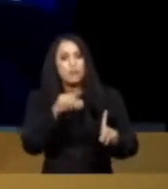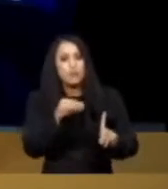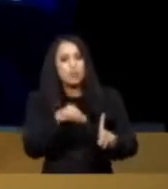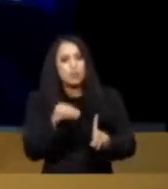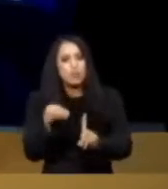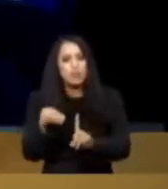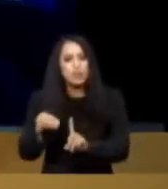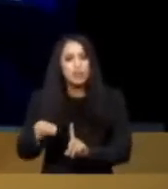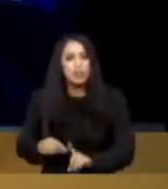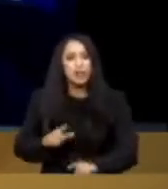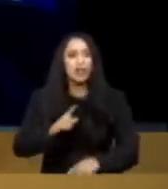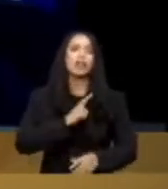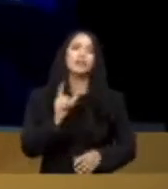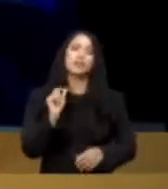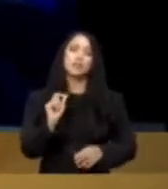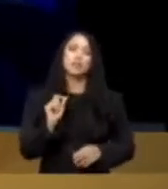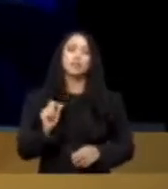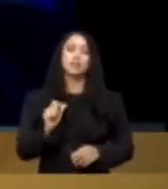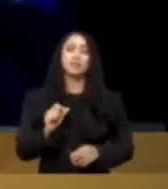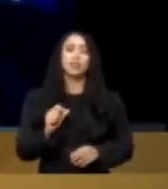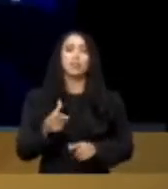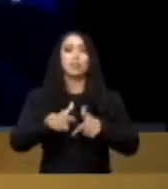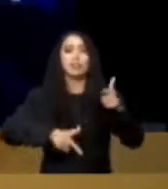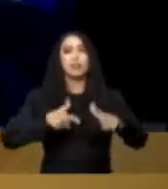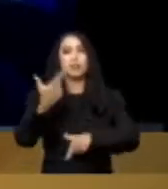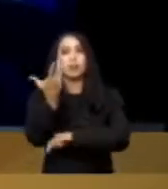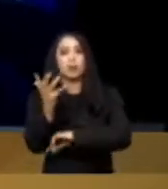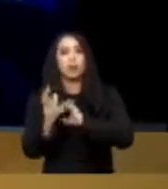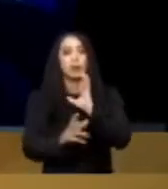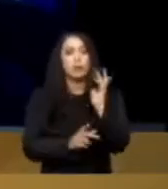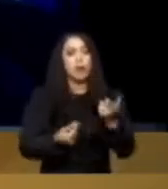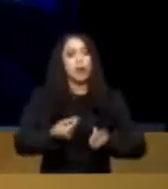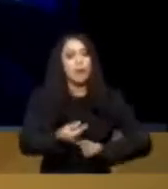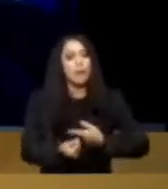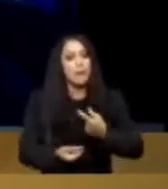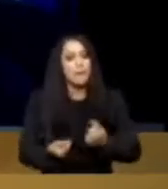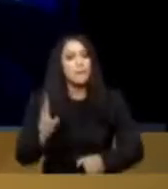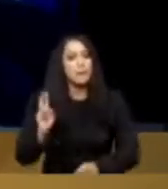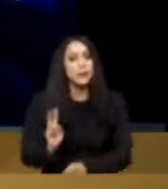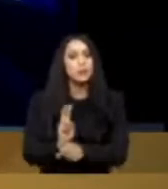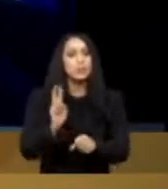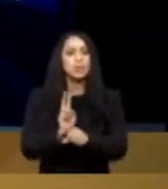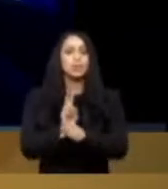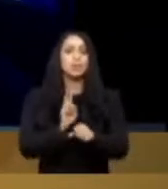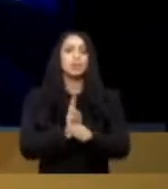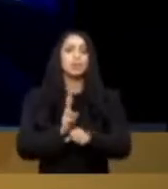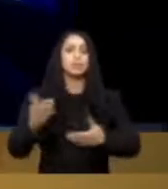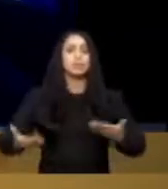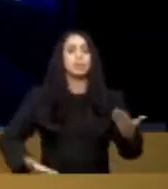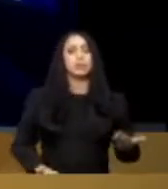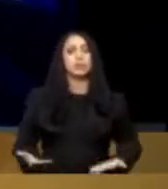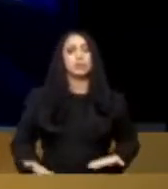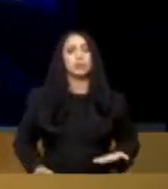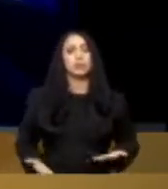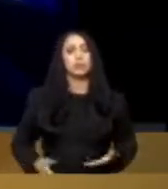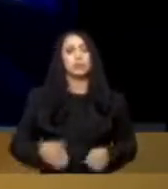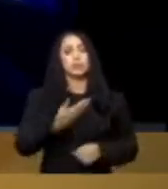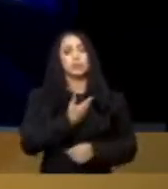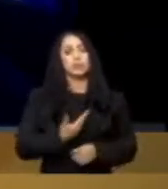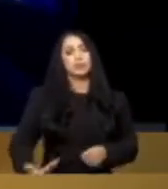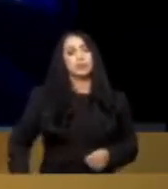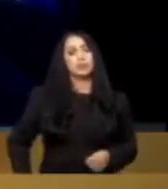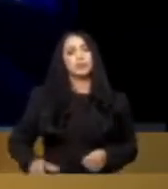trabalhista, consumerista, ambiental, econômica e de proteção dos usuários de serviços públicos,